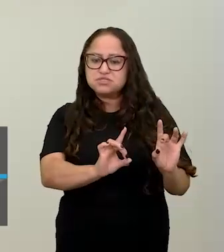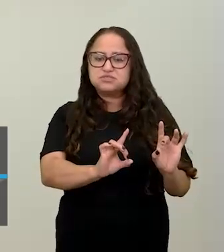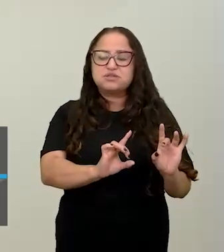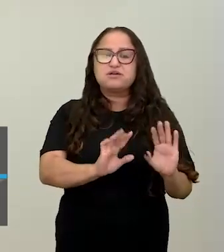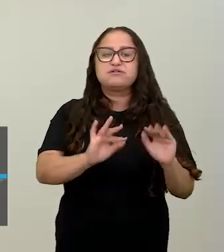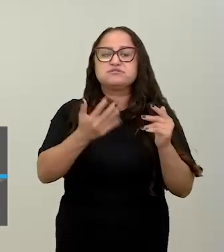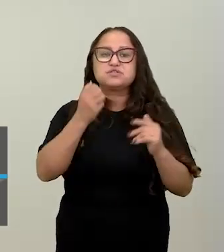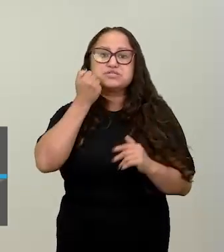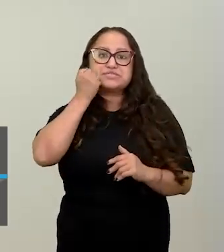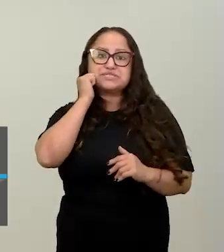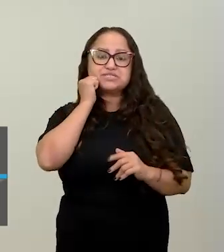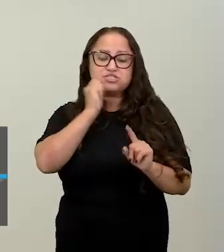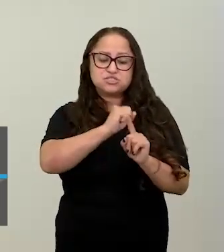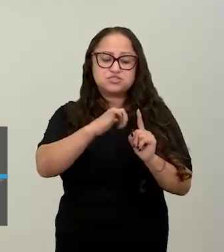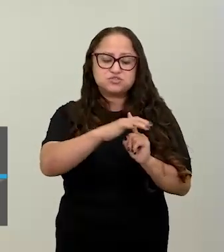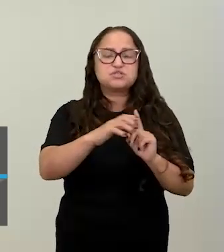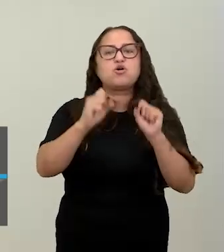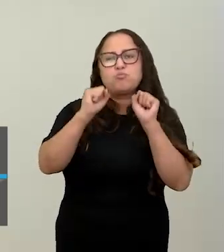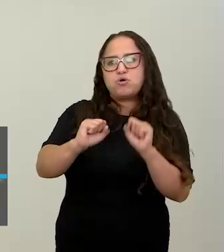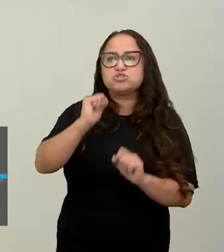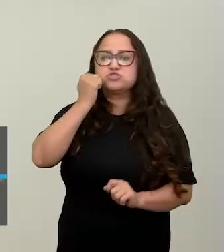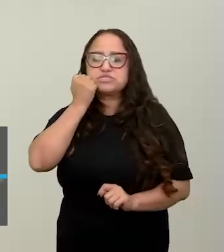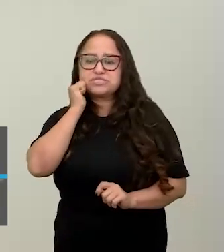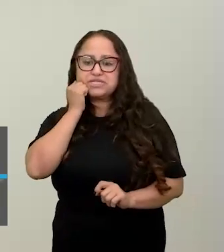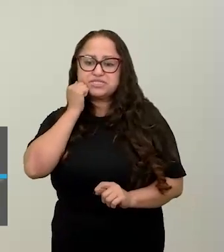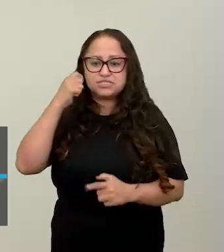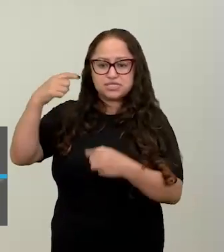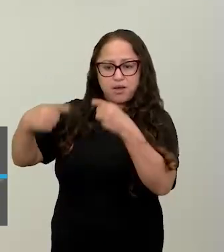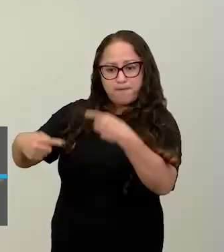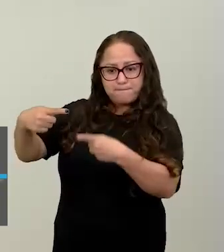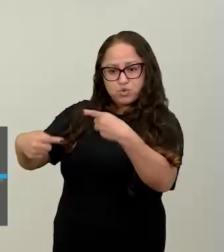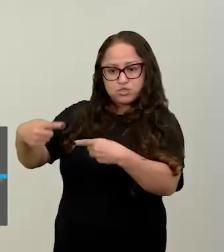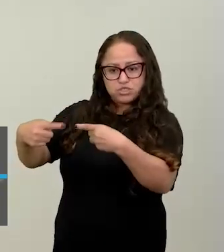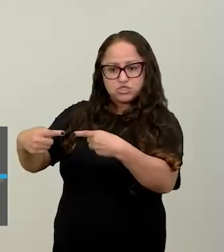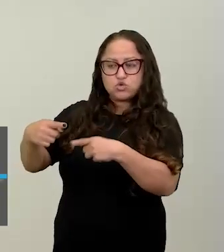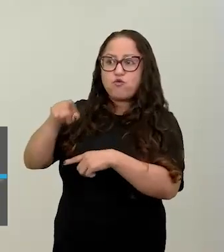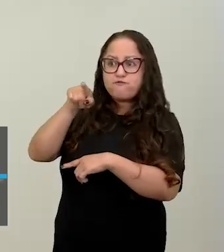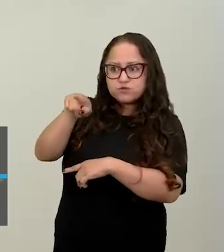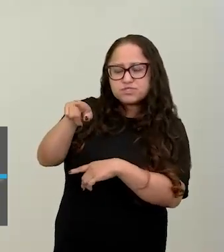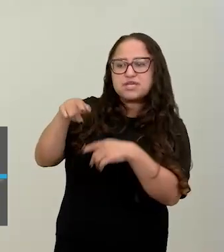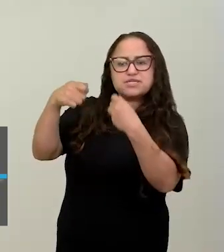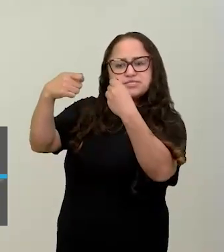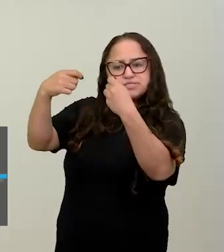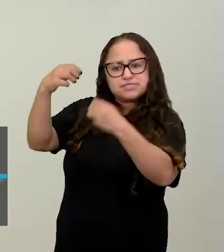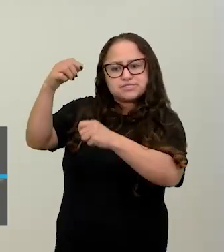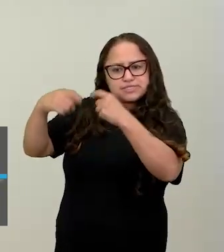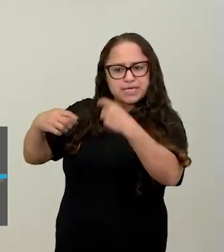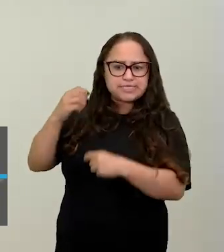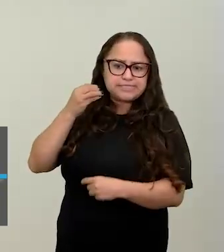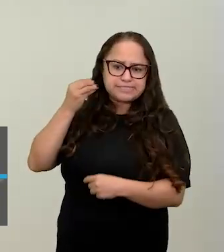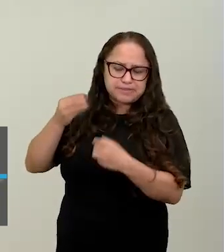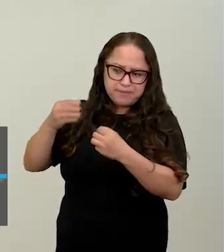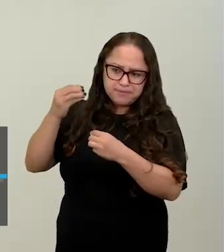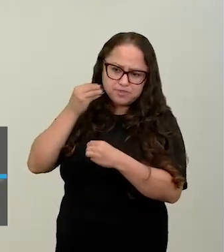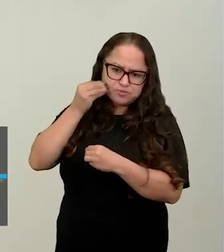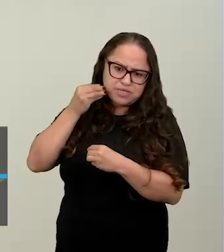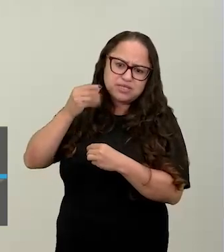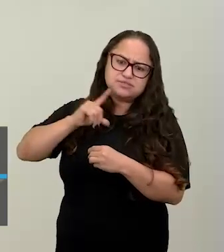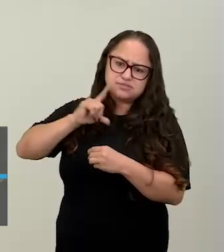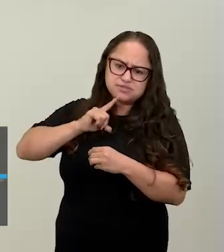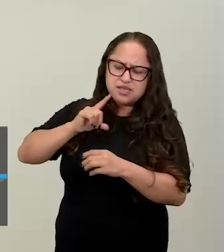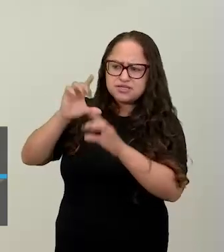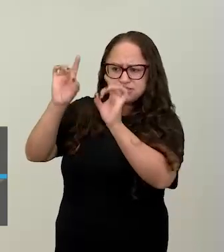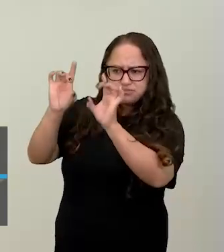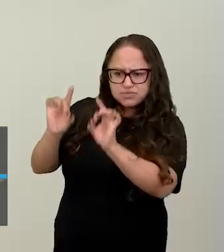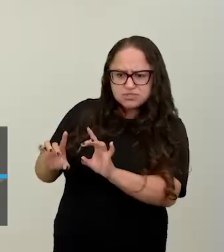um cientista social, ser um cientista político, onde você é especializado em analisar política, né? Então,